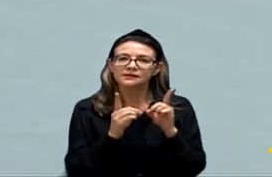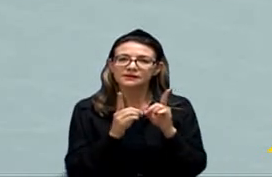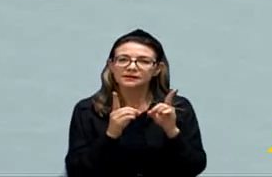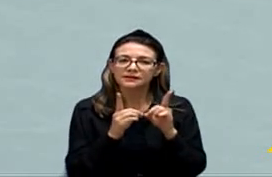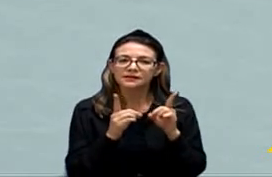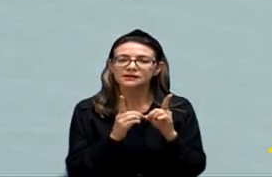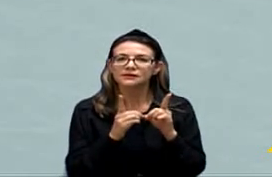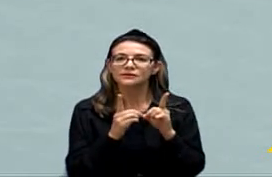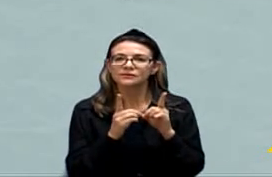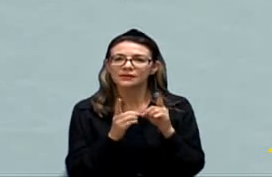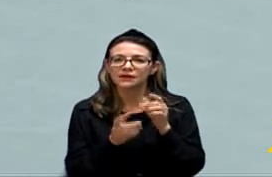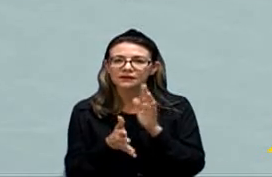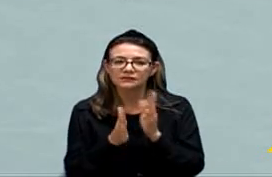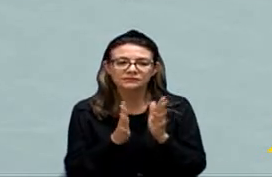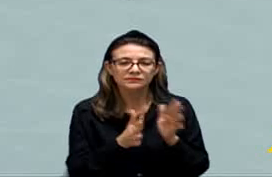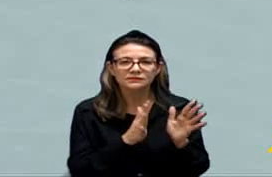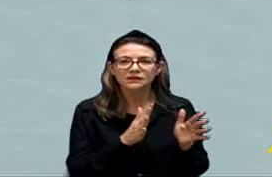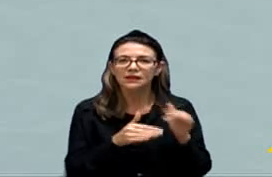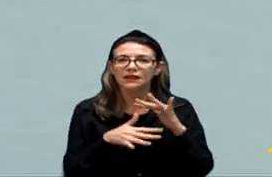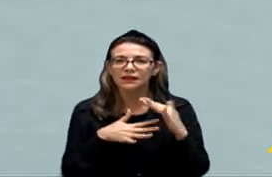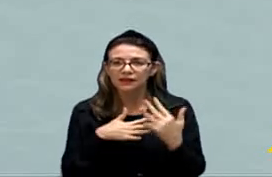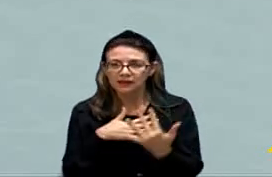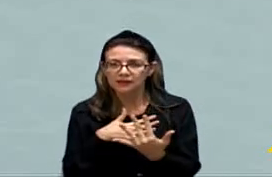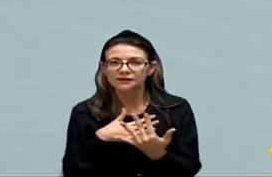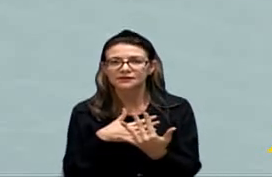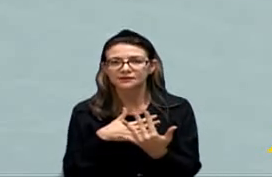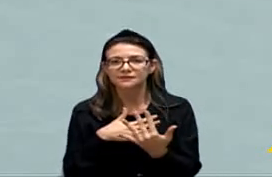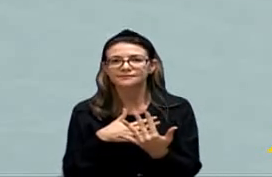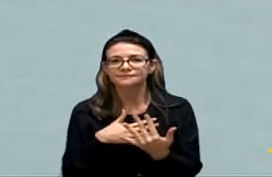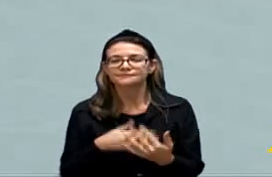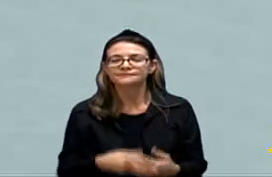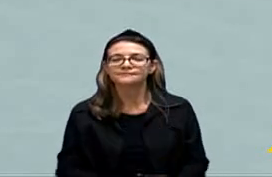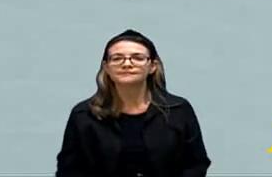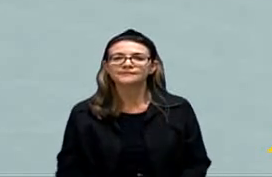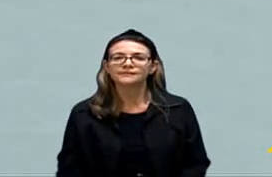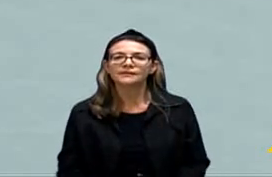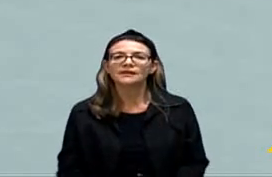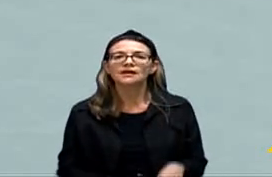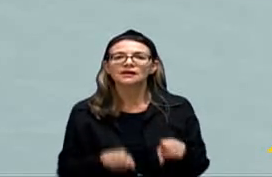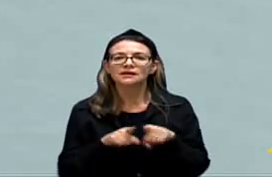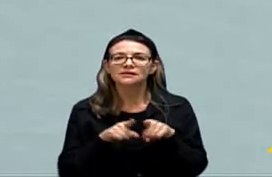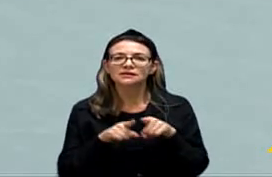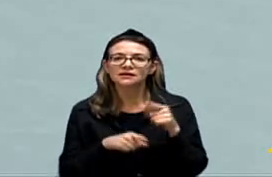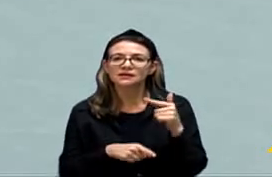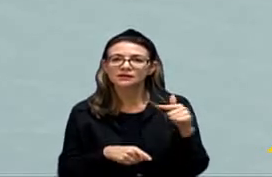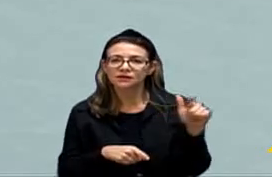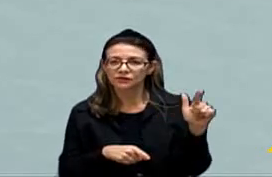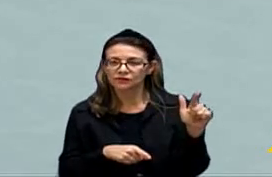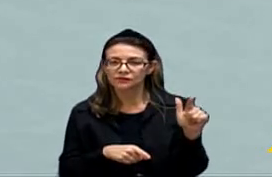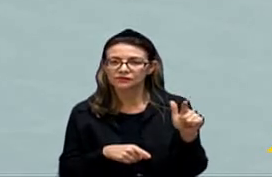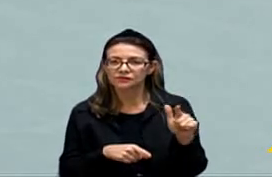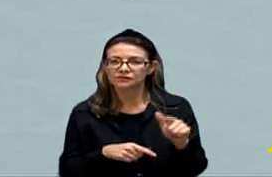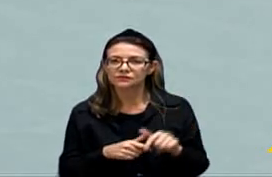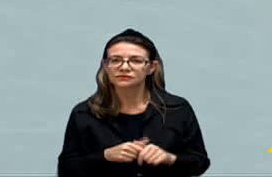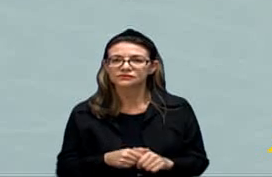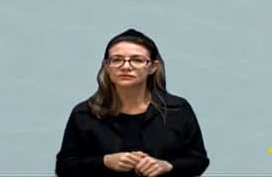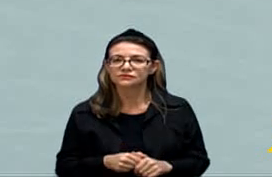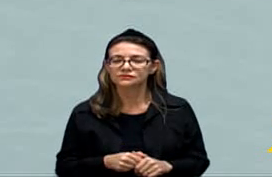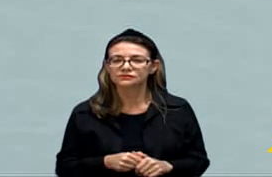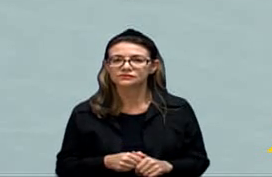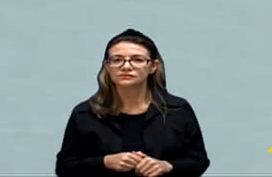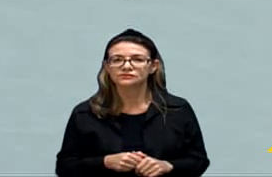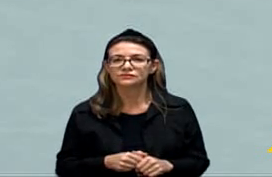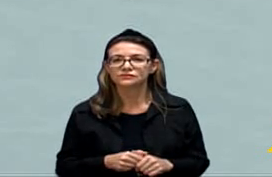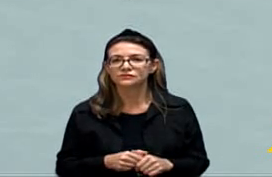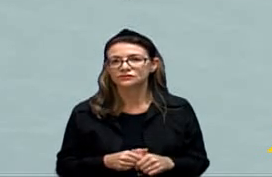junto aos servidores já existe outros critérios que são aplicados para a o os casos de